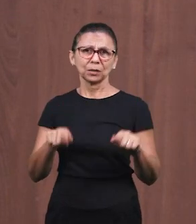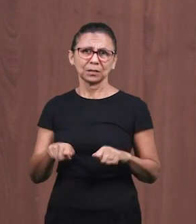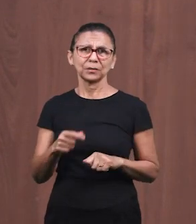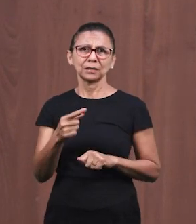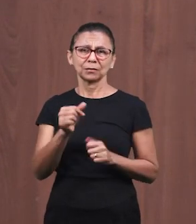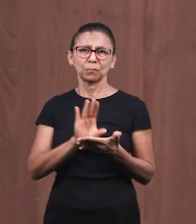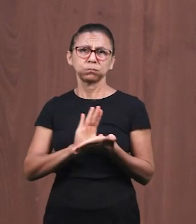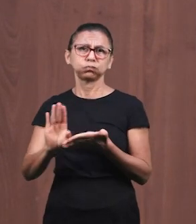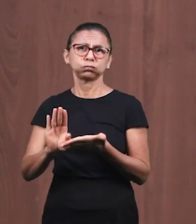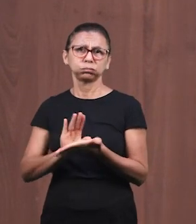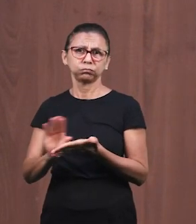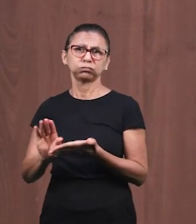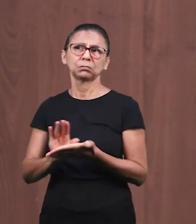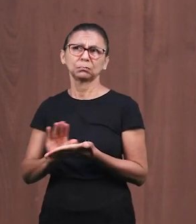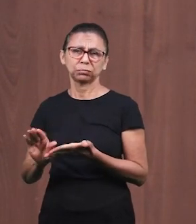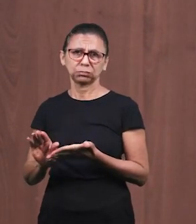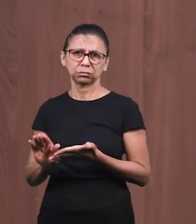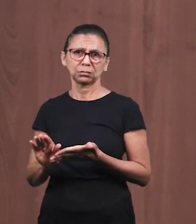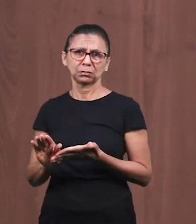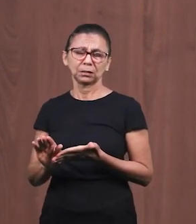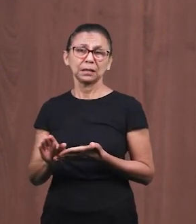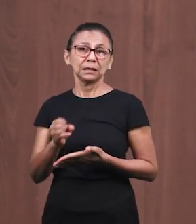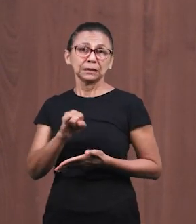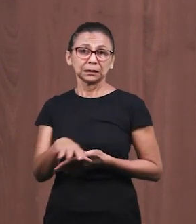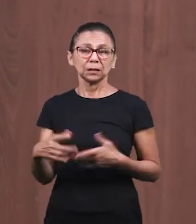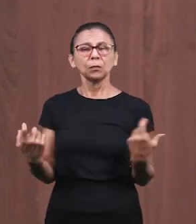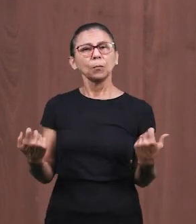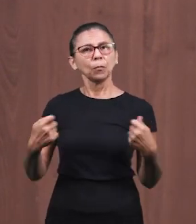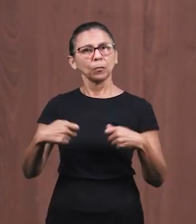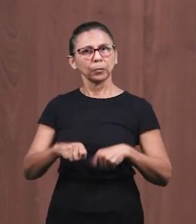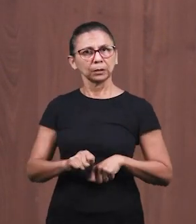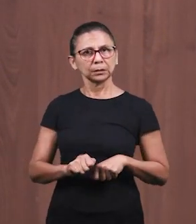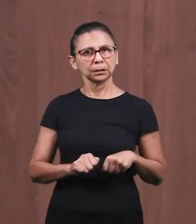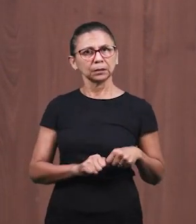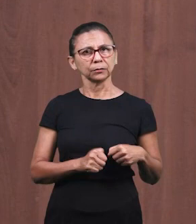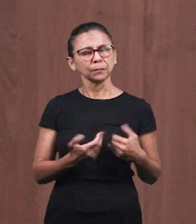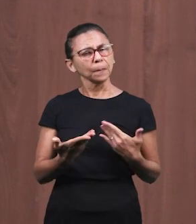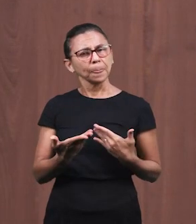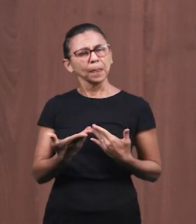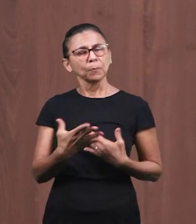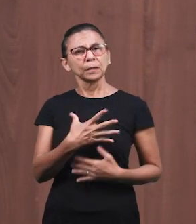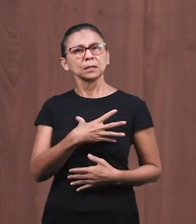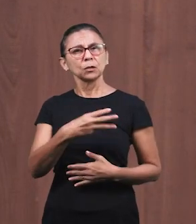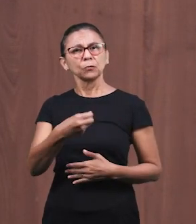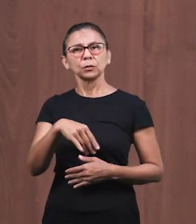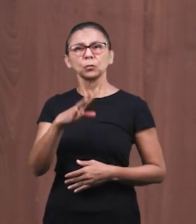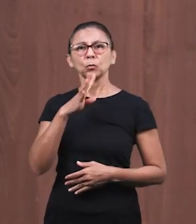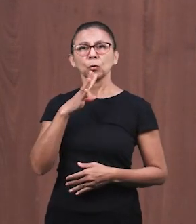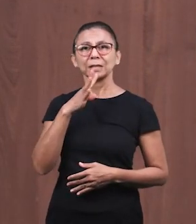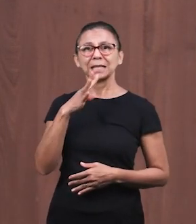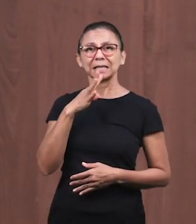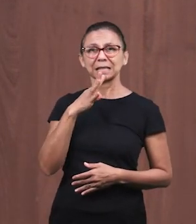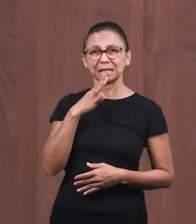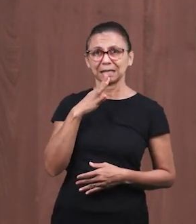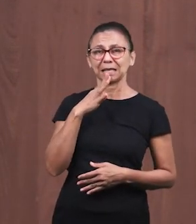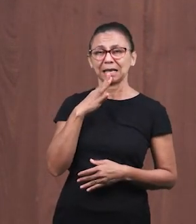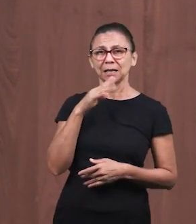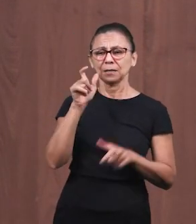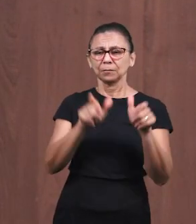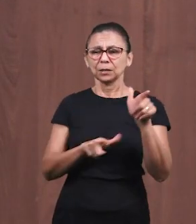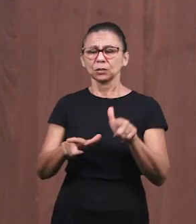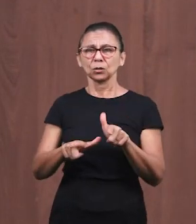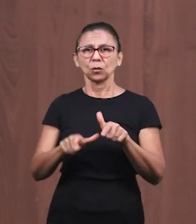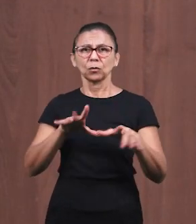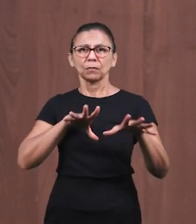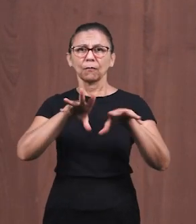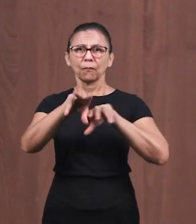com o investimento necessário? E, se possível, leve seu filho para conversar com profissionais já formados